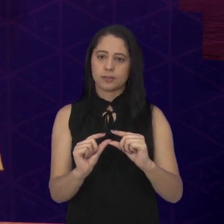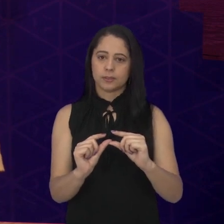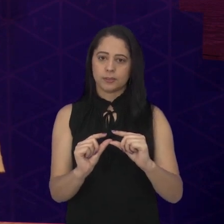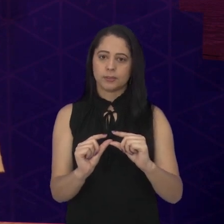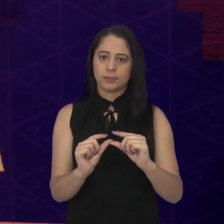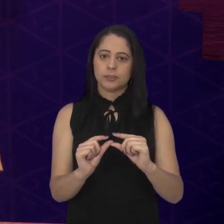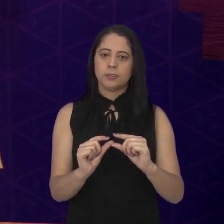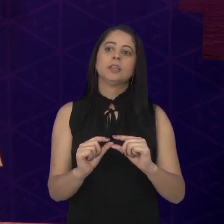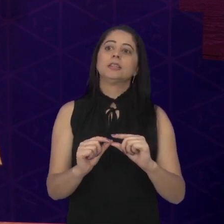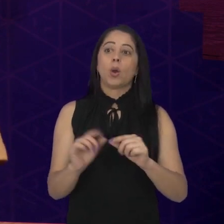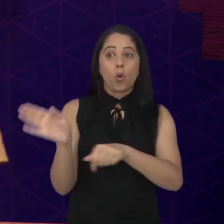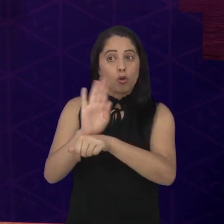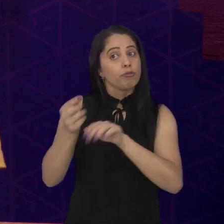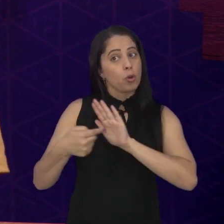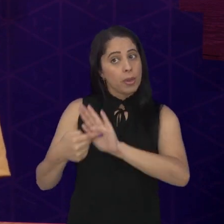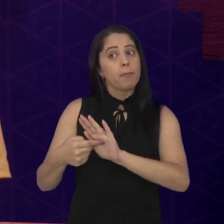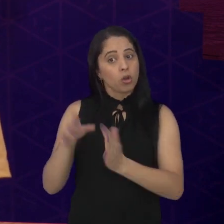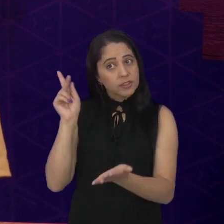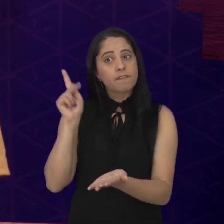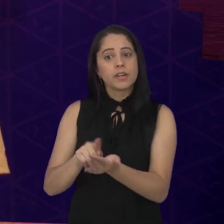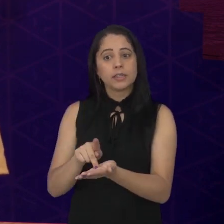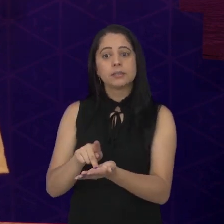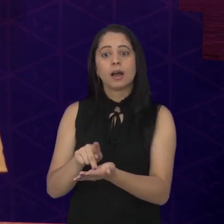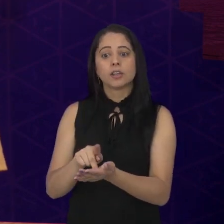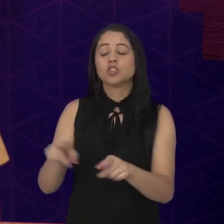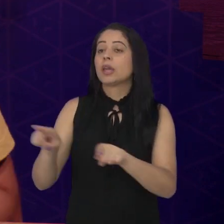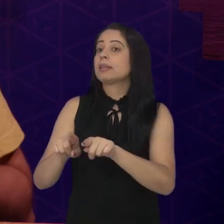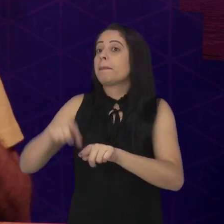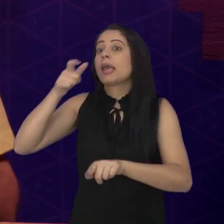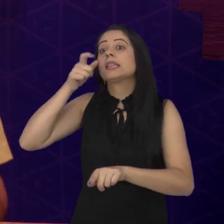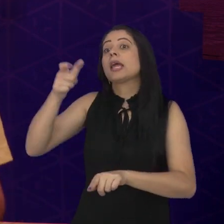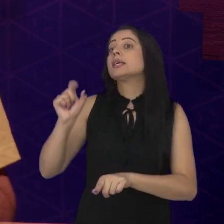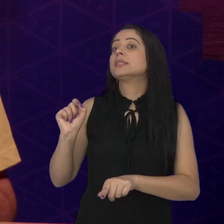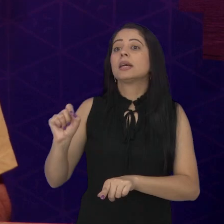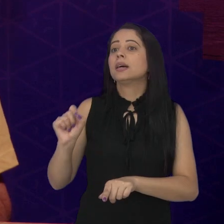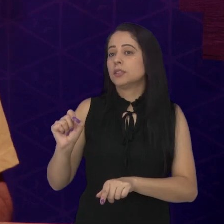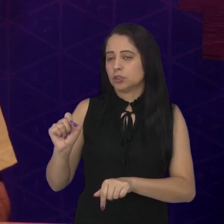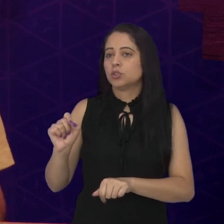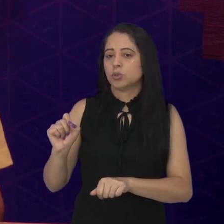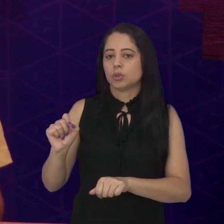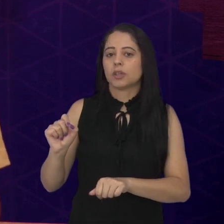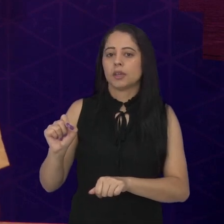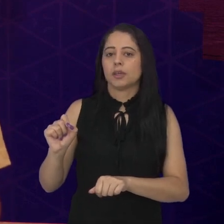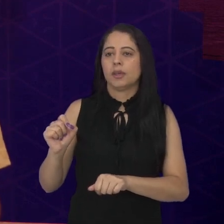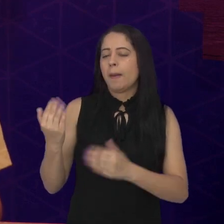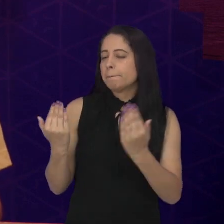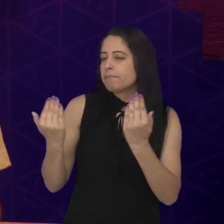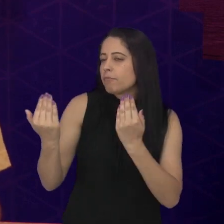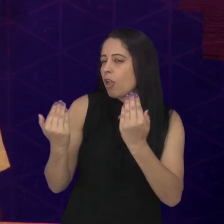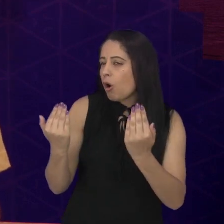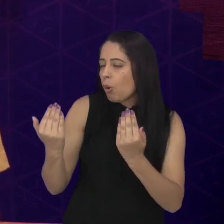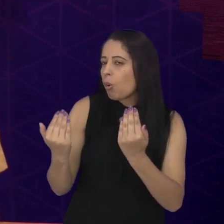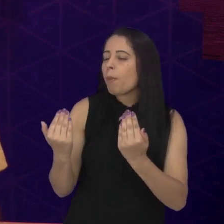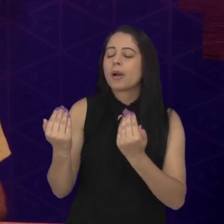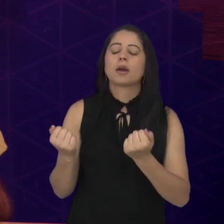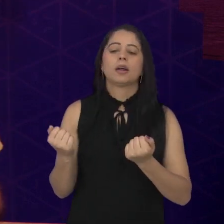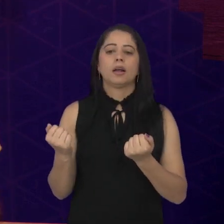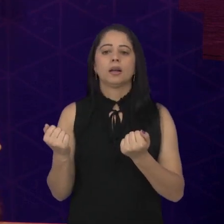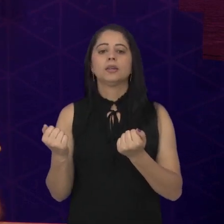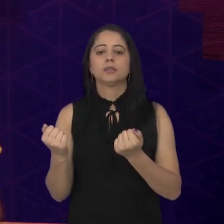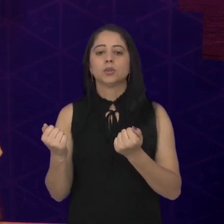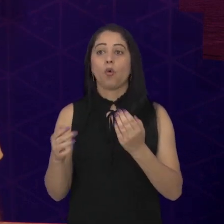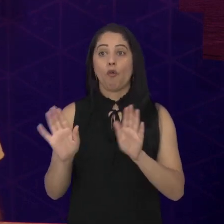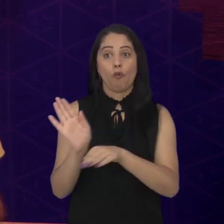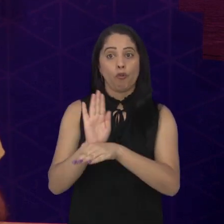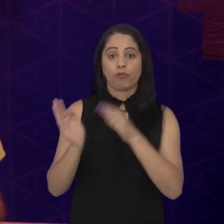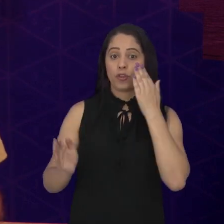essa realidade escancarada em Cidade de Deus. E uma coisa interessante que eu acho que é uma analogia